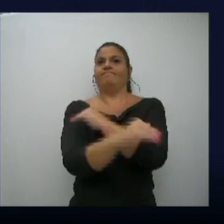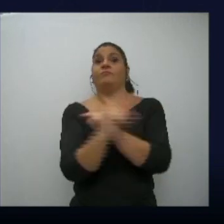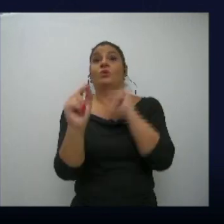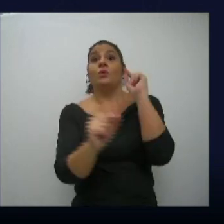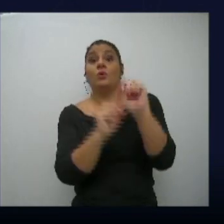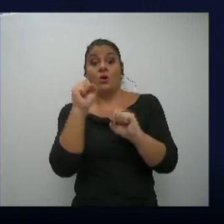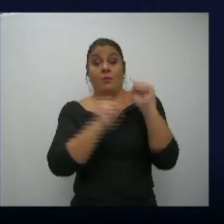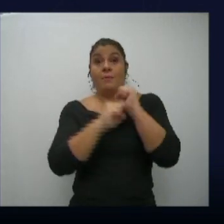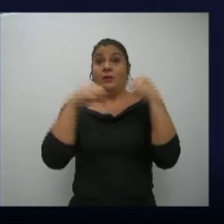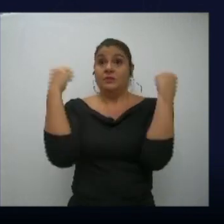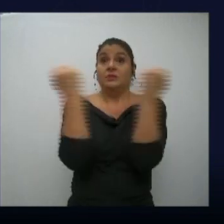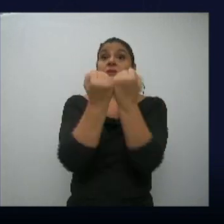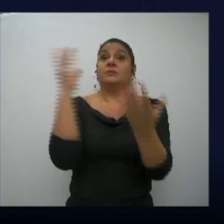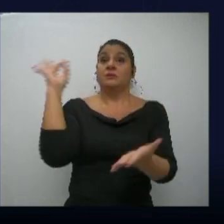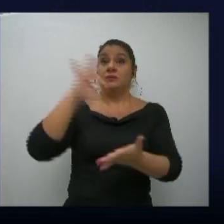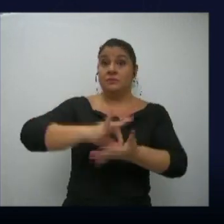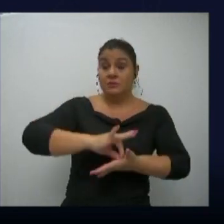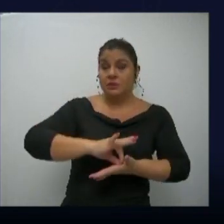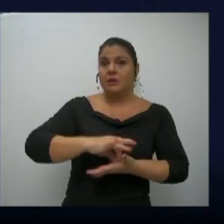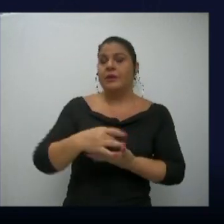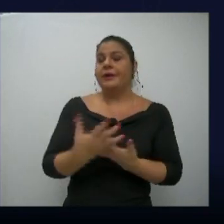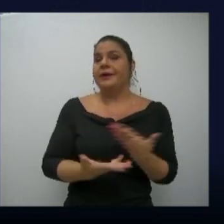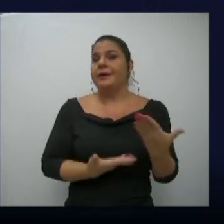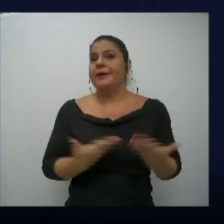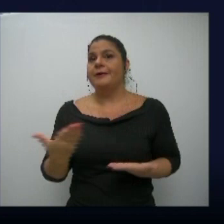se a É depende tanto a